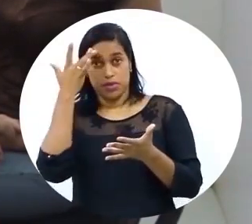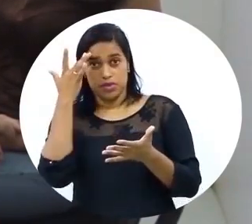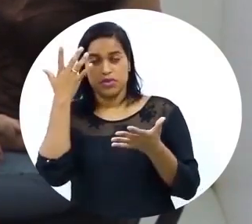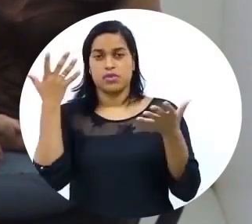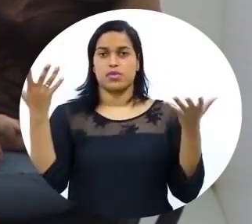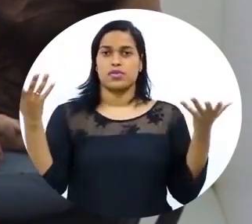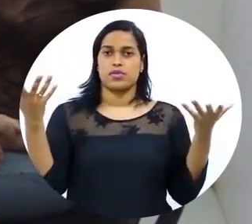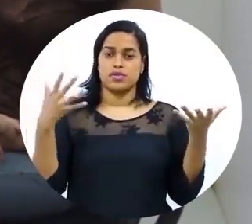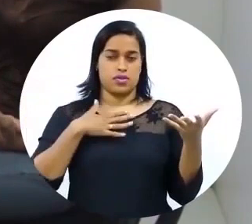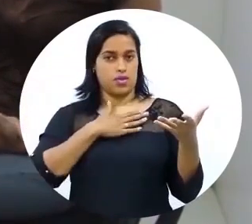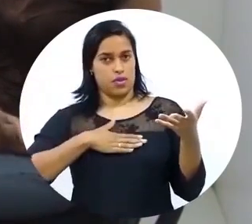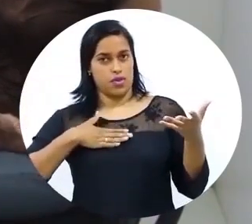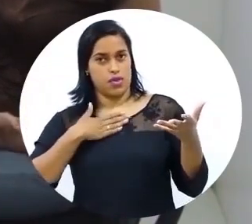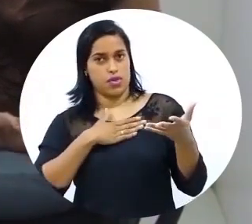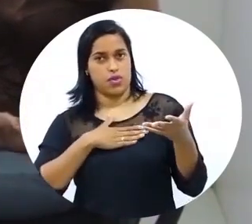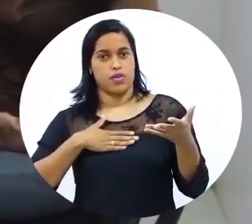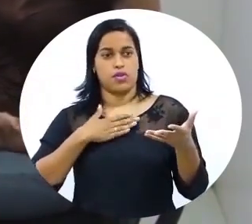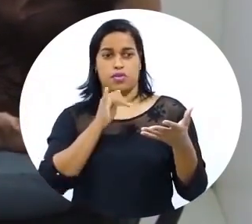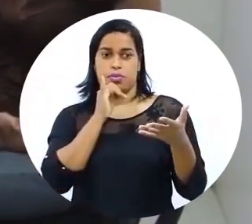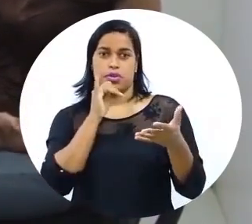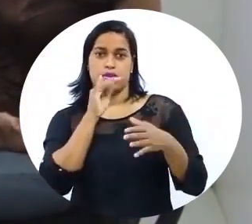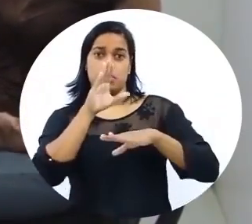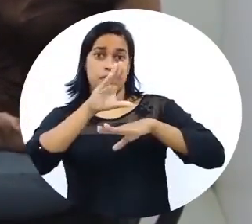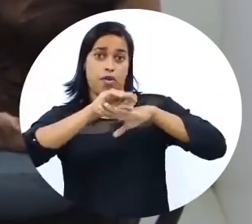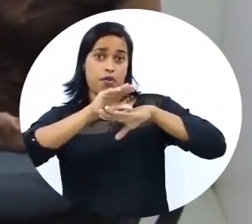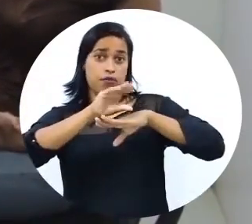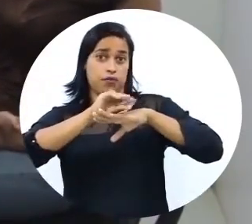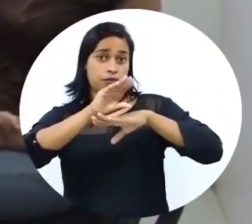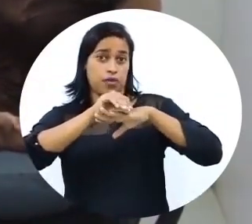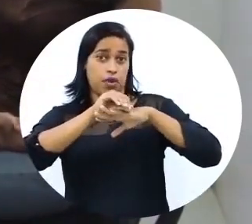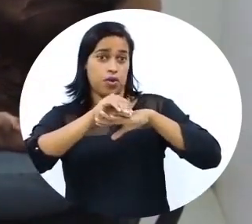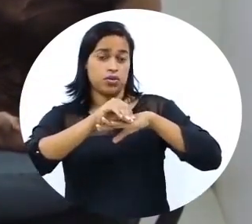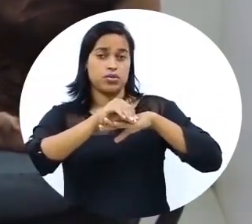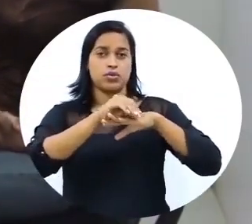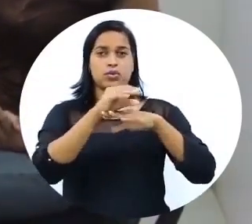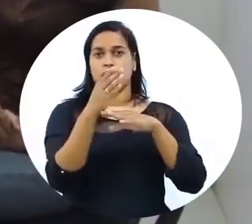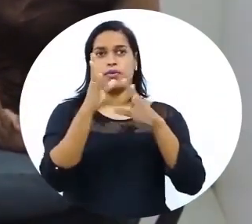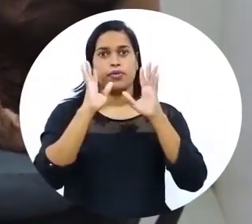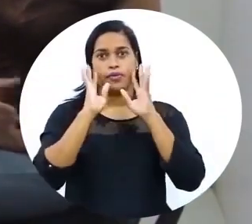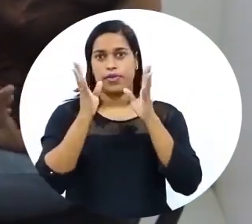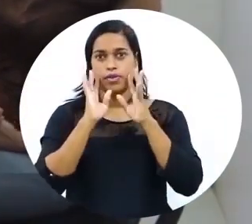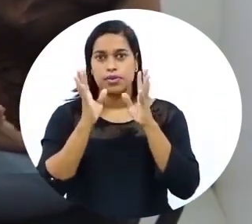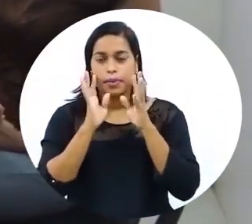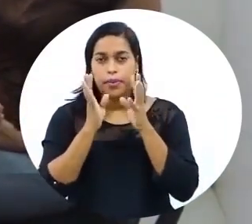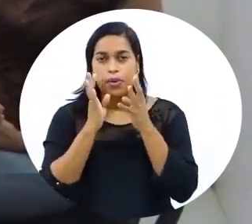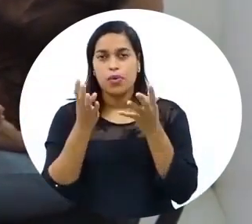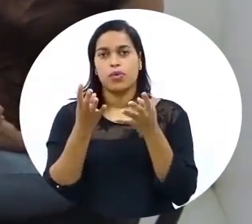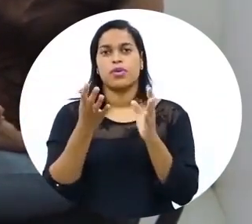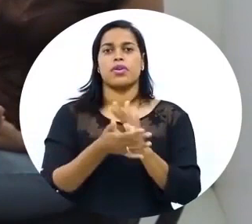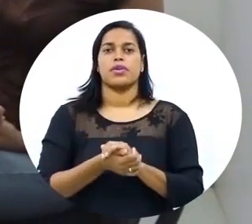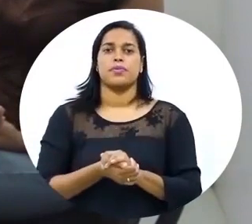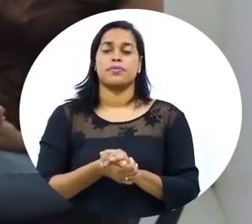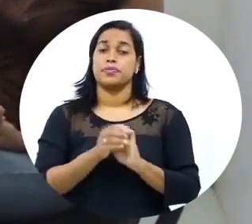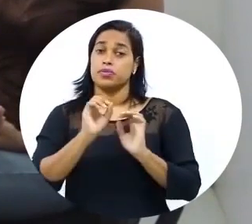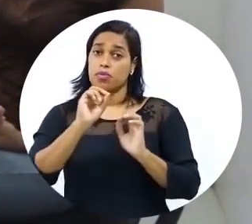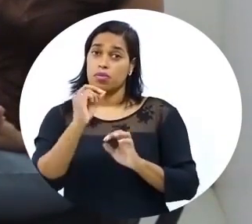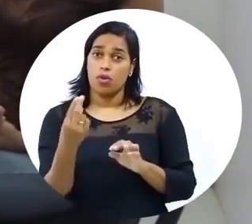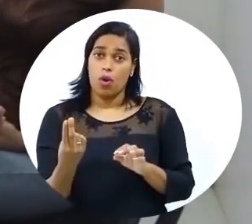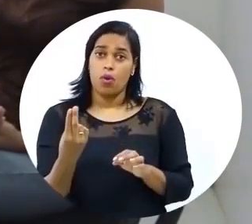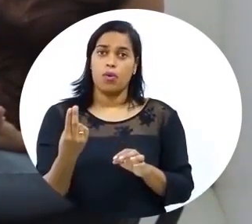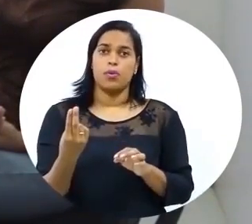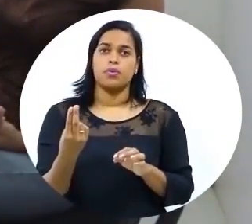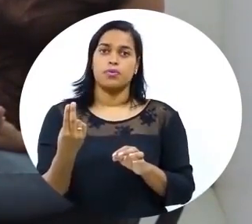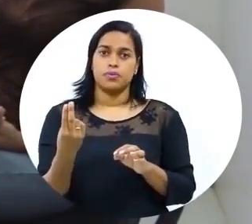pessoas que gostam de botar uma foto ali no currículo que é uma foto do Facebook, ou que às